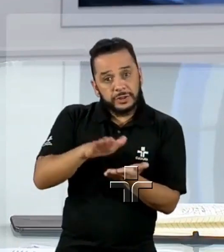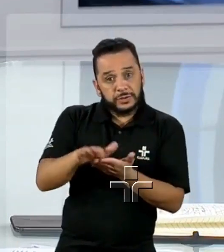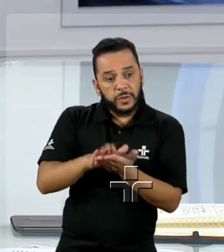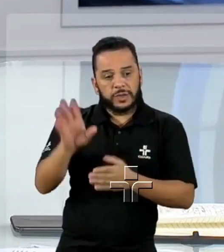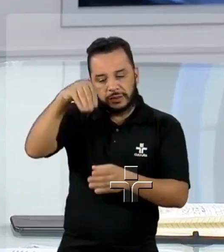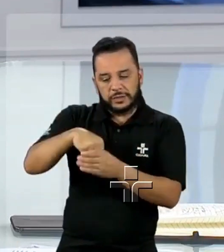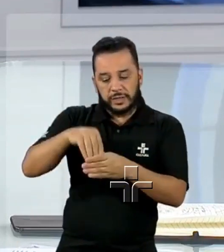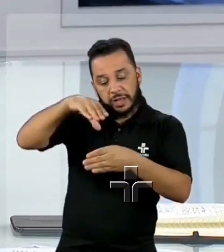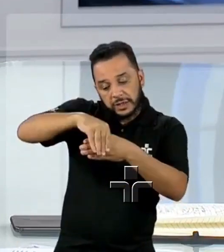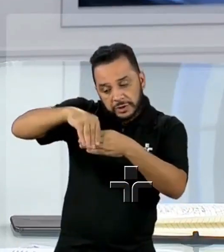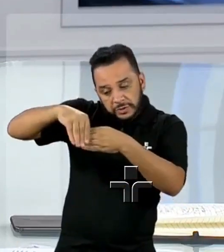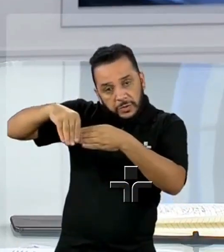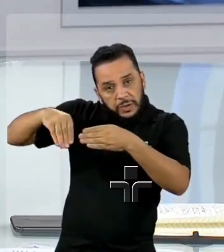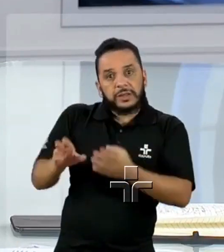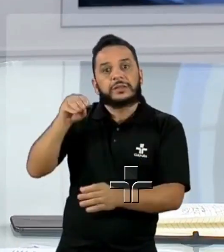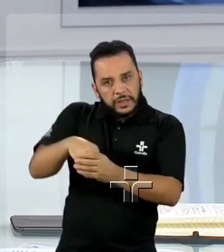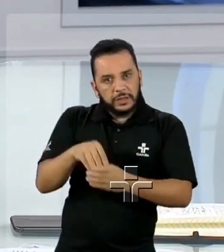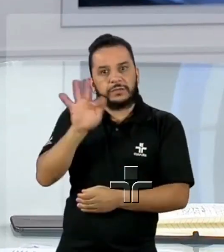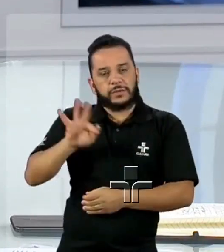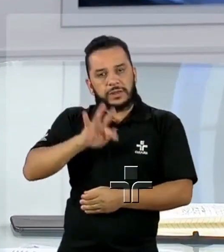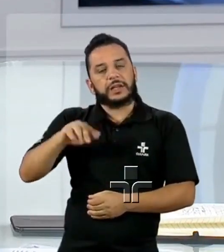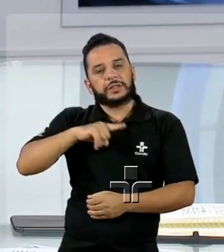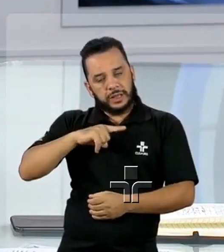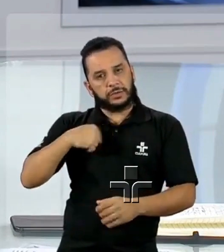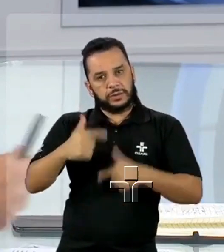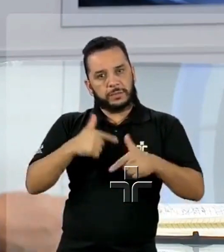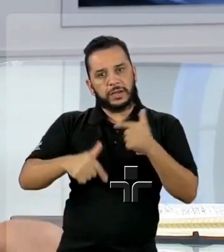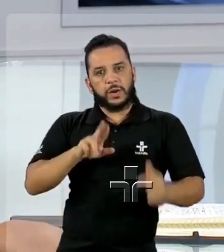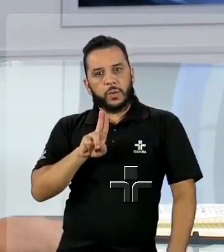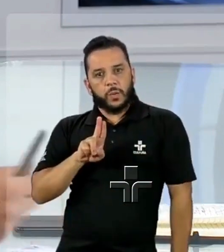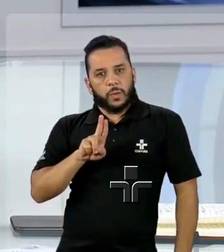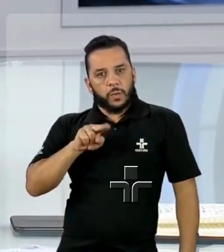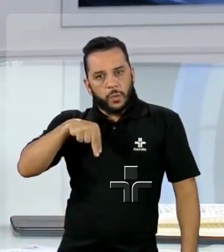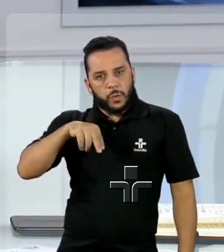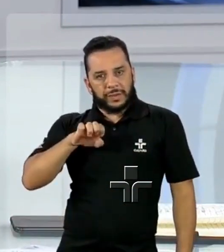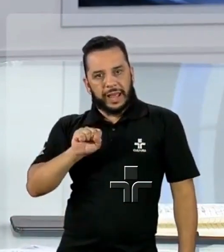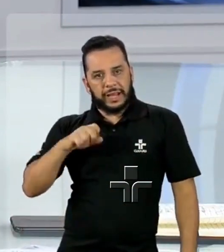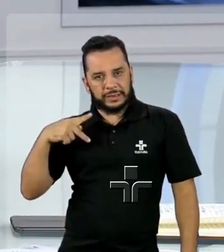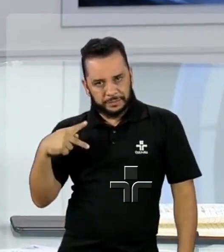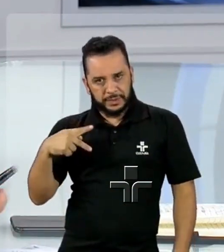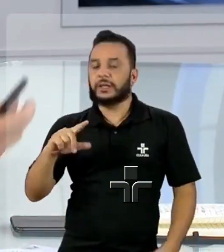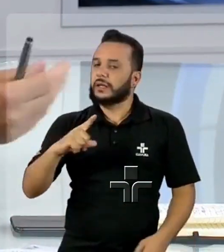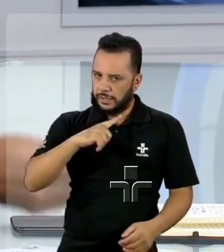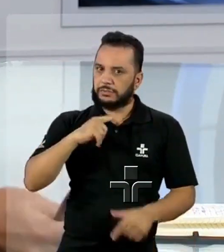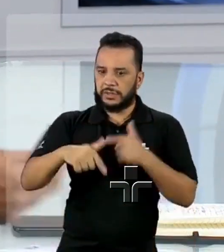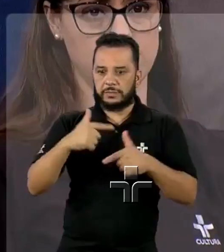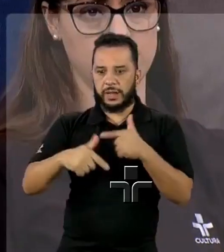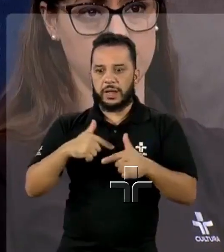temos a editora Unesp, que conta, né, com um subsídio da universidade